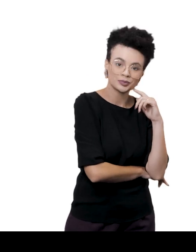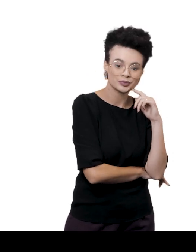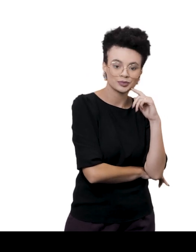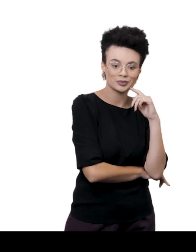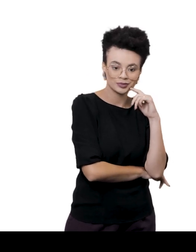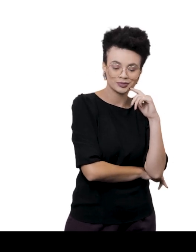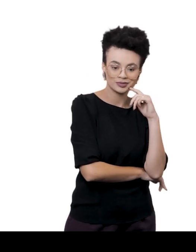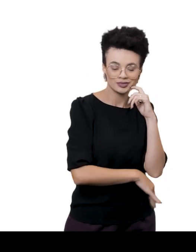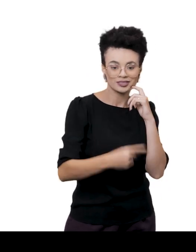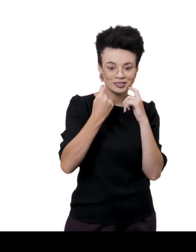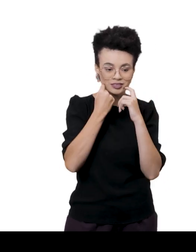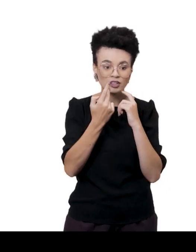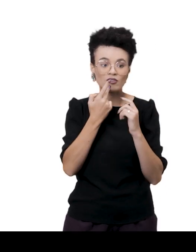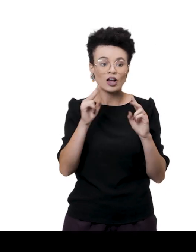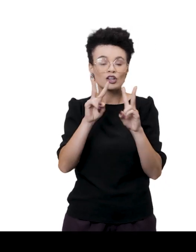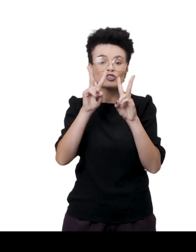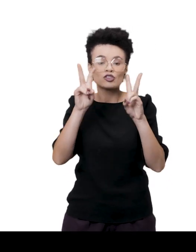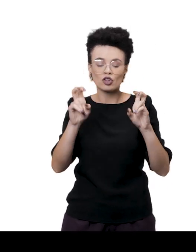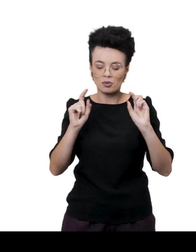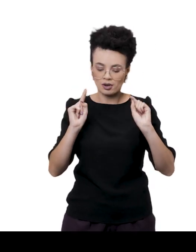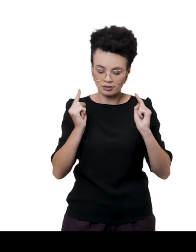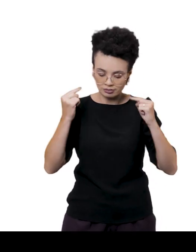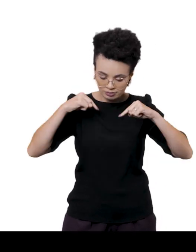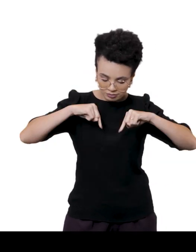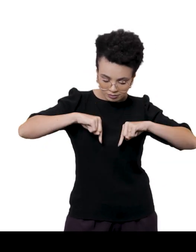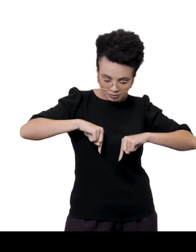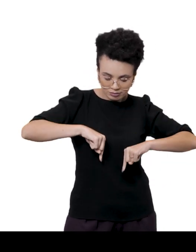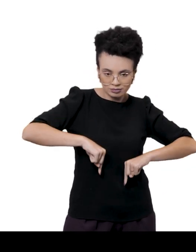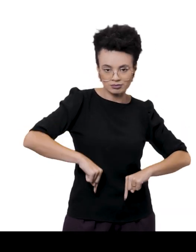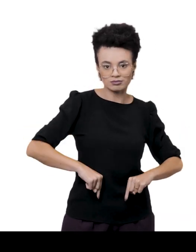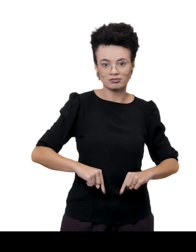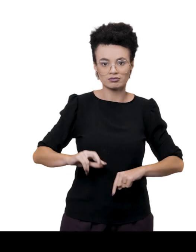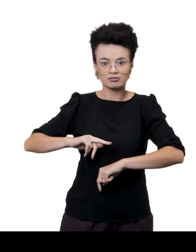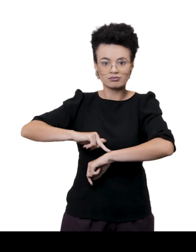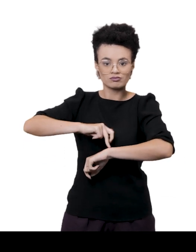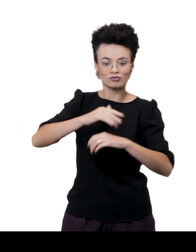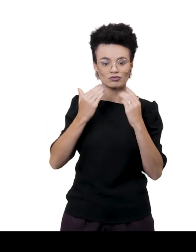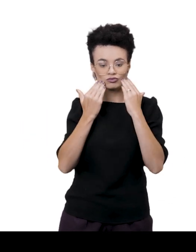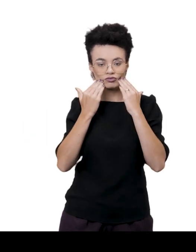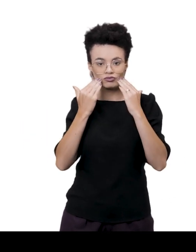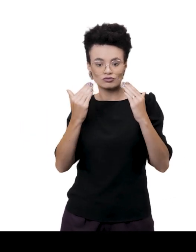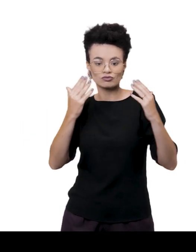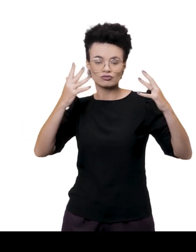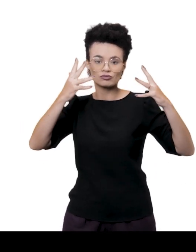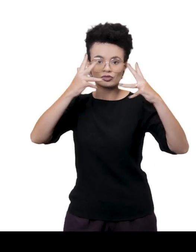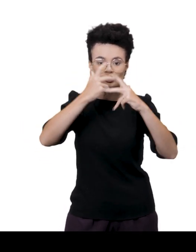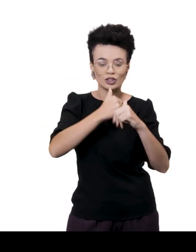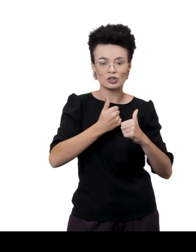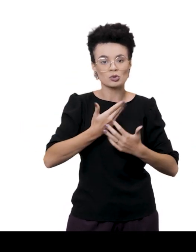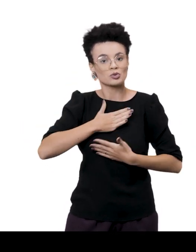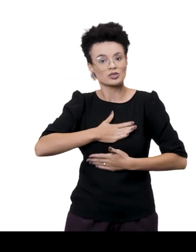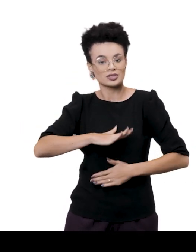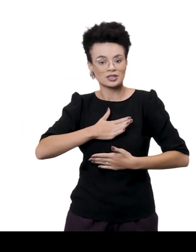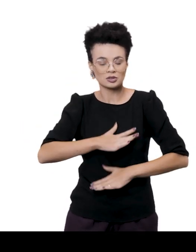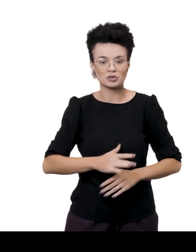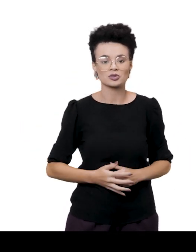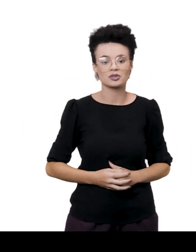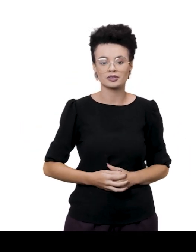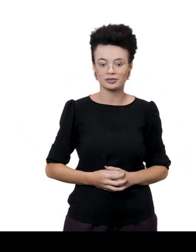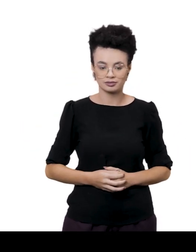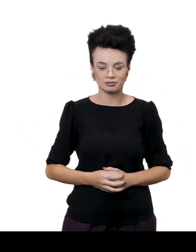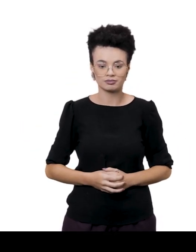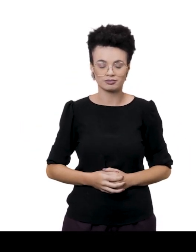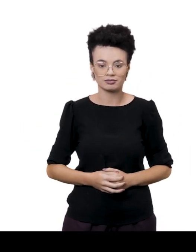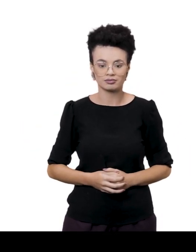representadas deitadas ou semi-reclinadas na história da arte, que geralmente evocam introspecção,